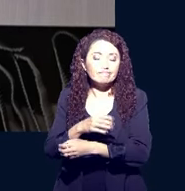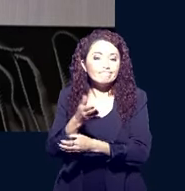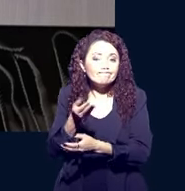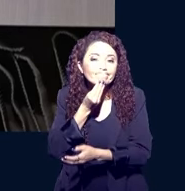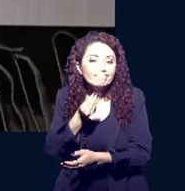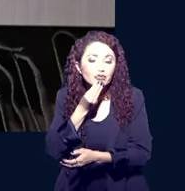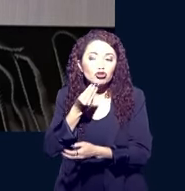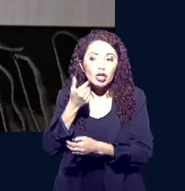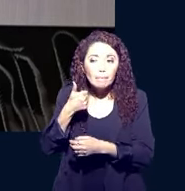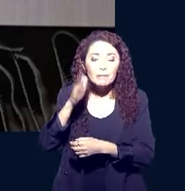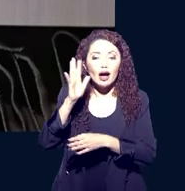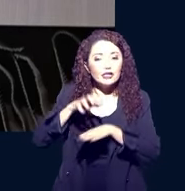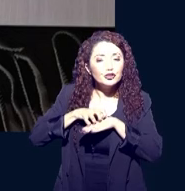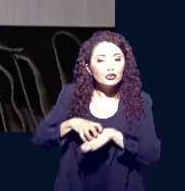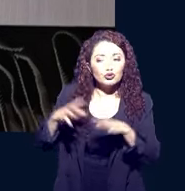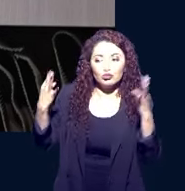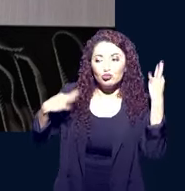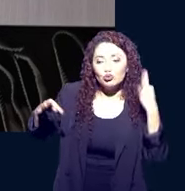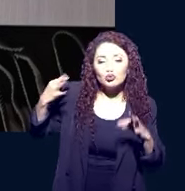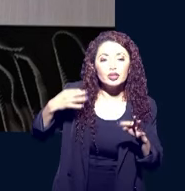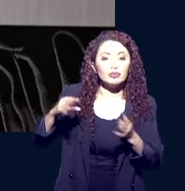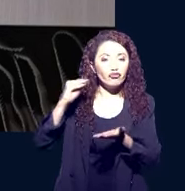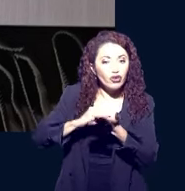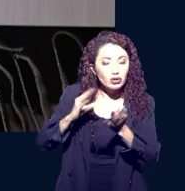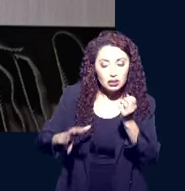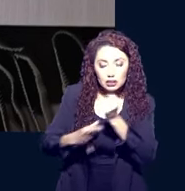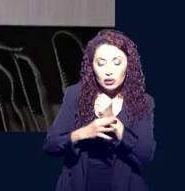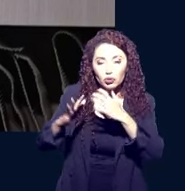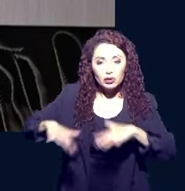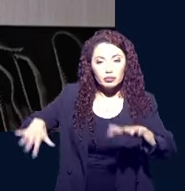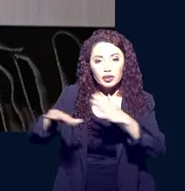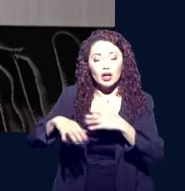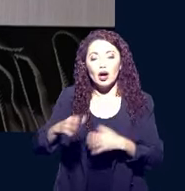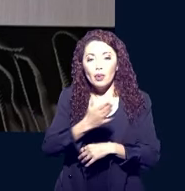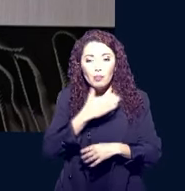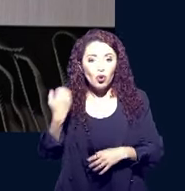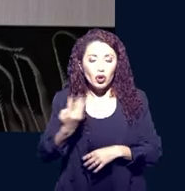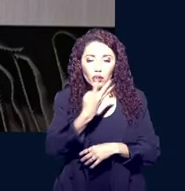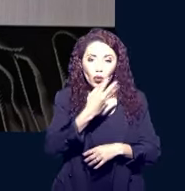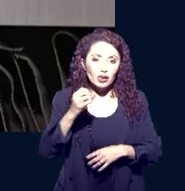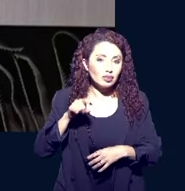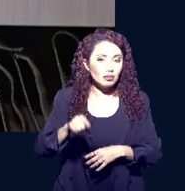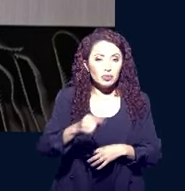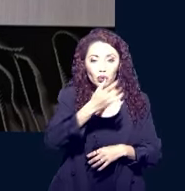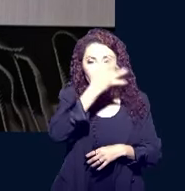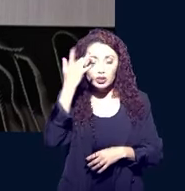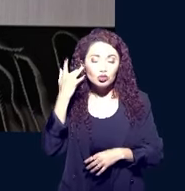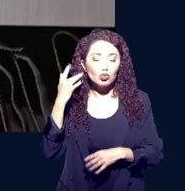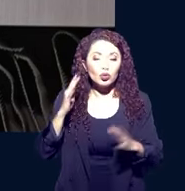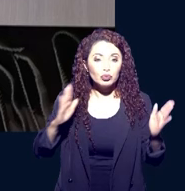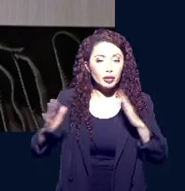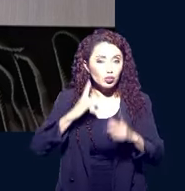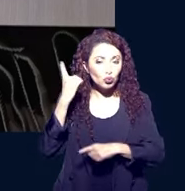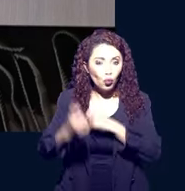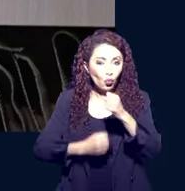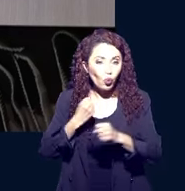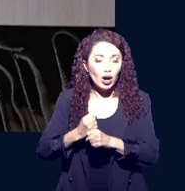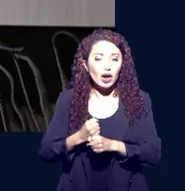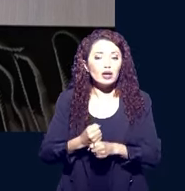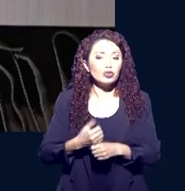falta de Segurança Pública morrem no Brasil 40.000 pessoas por ano de mortes violentas o crime